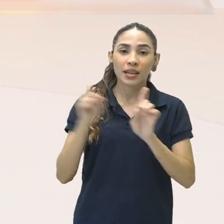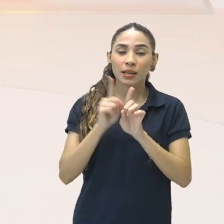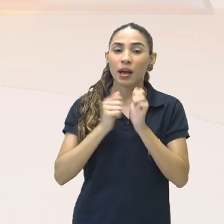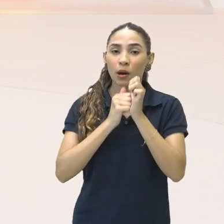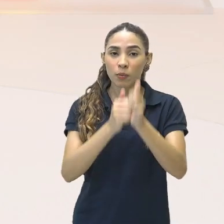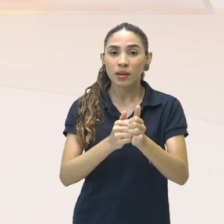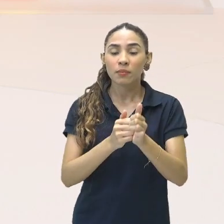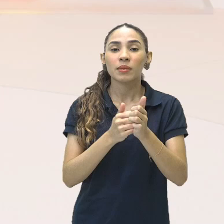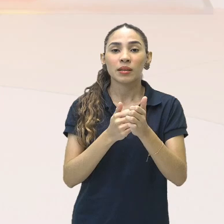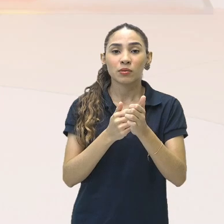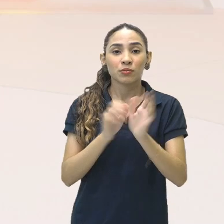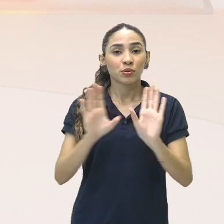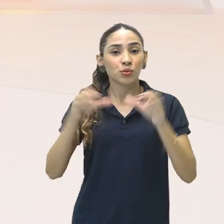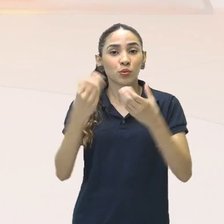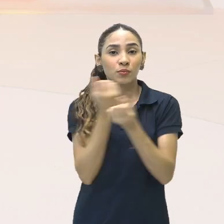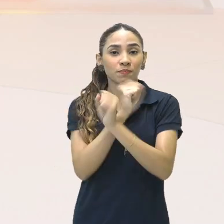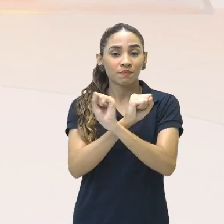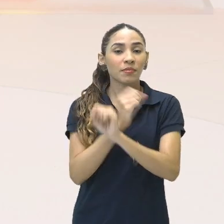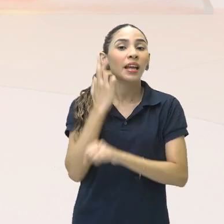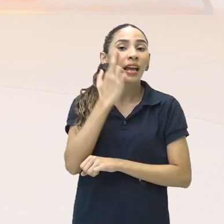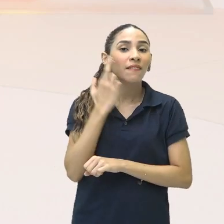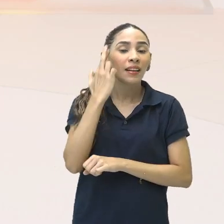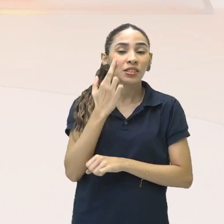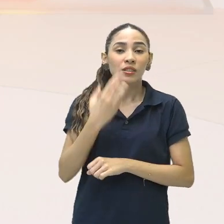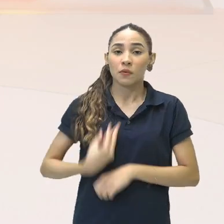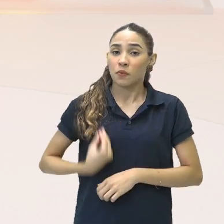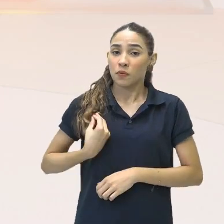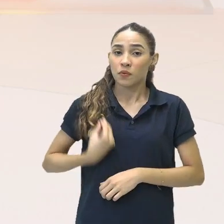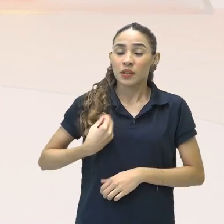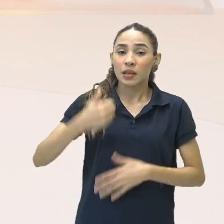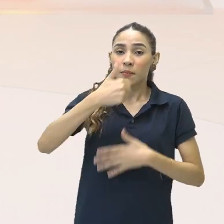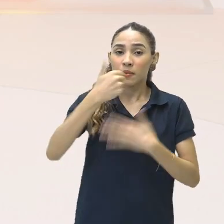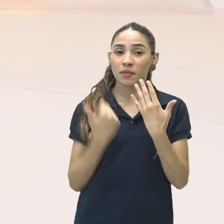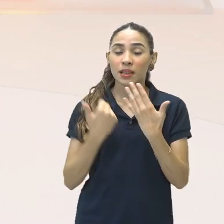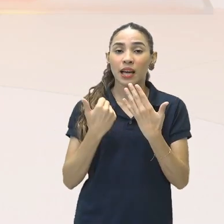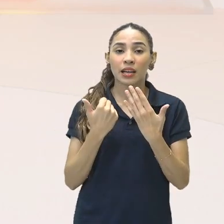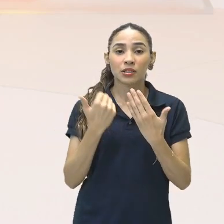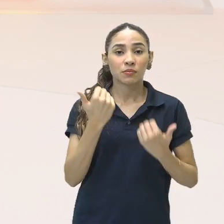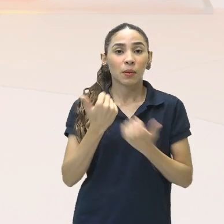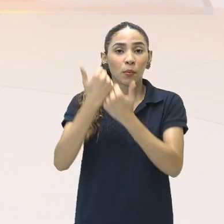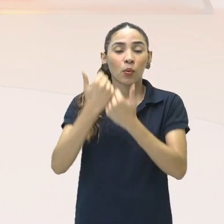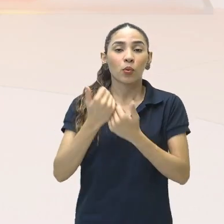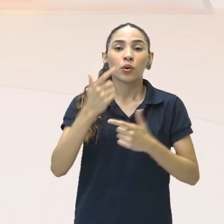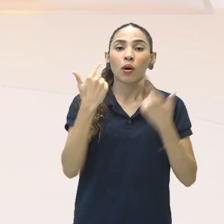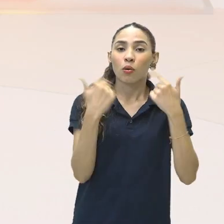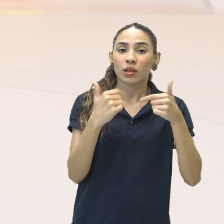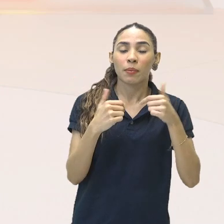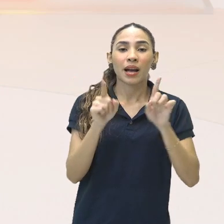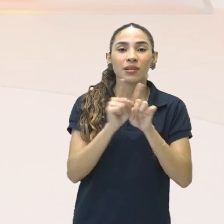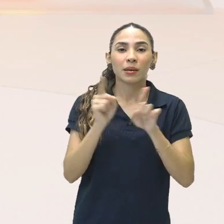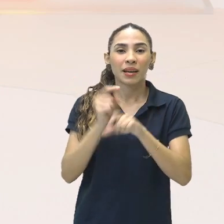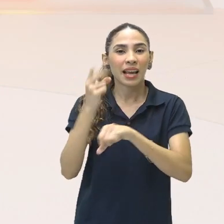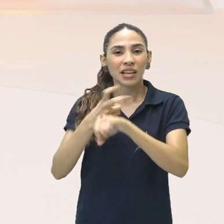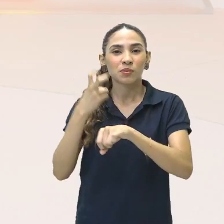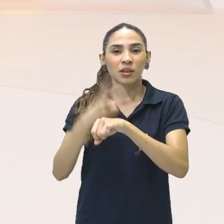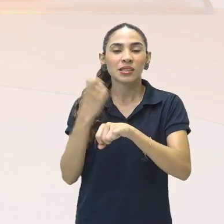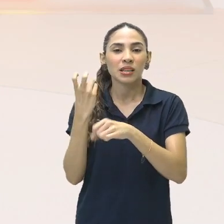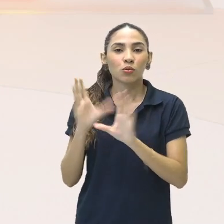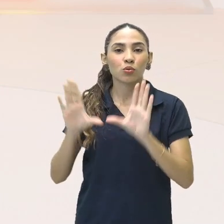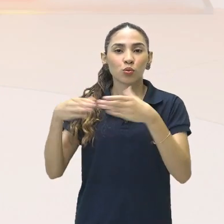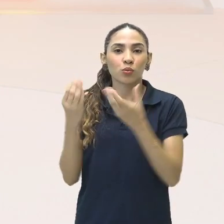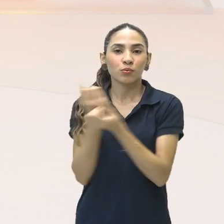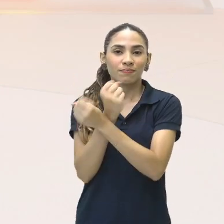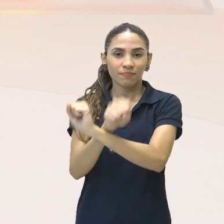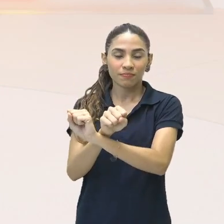vão refletir uma vida de privilégios sustentada pelo trabalho e pela exploração dos